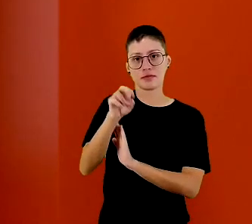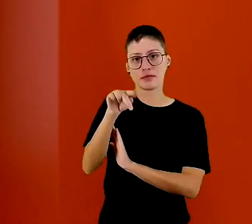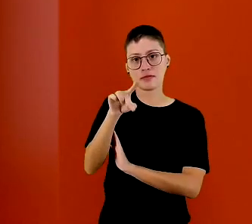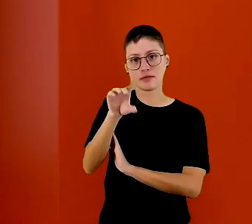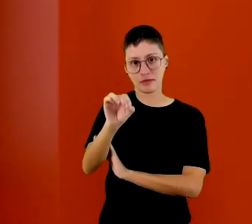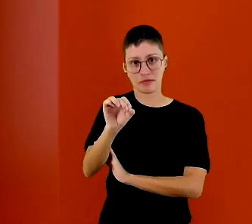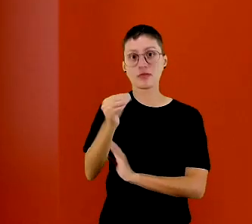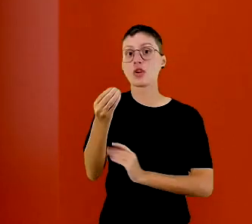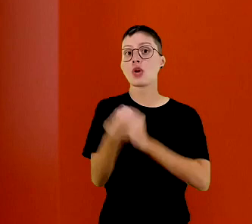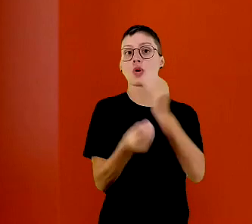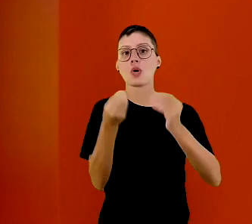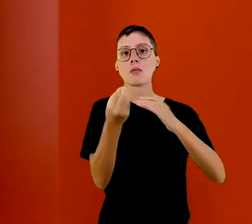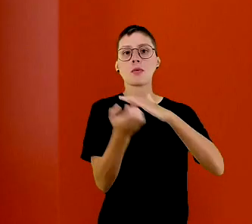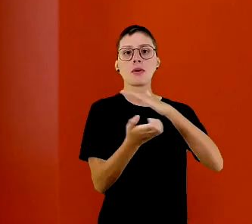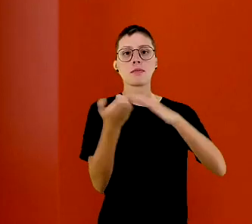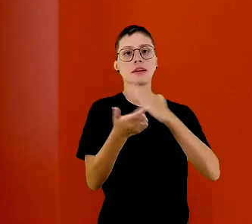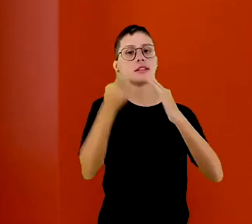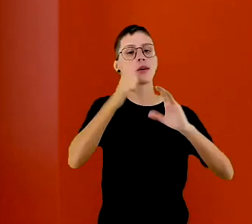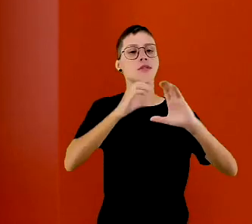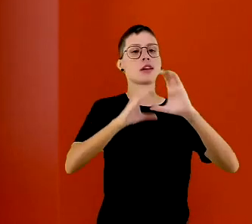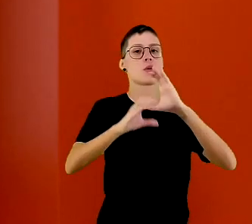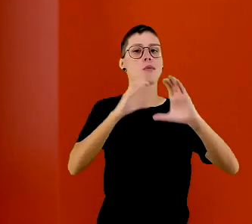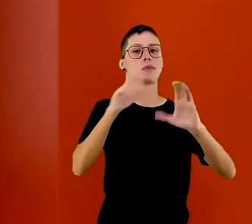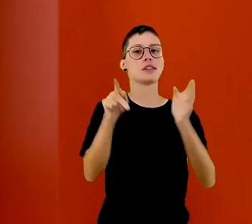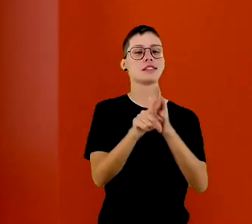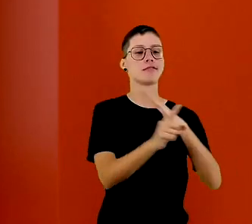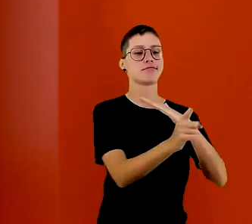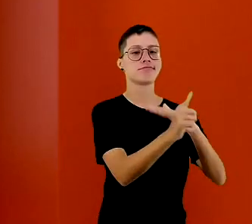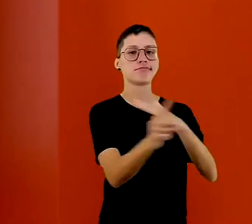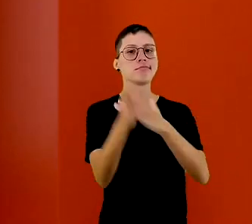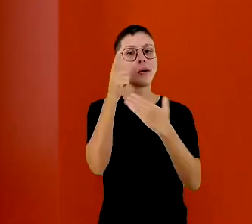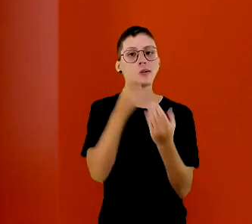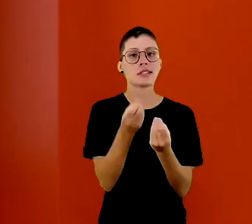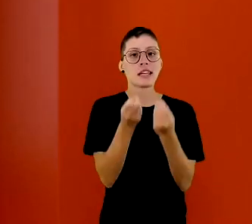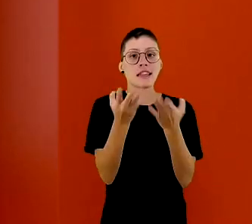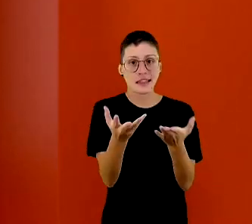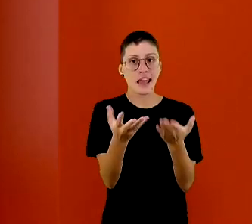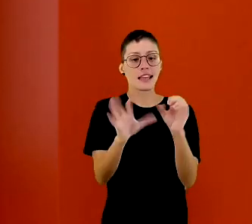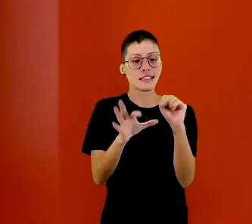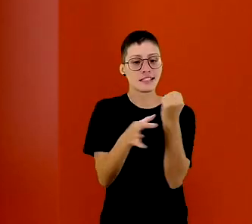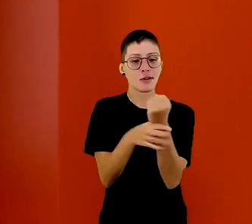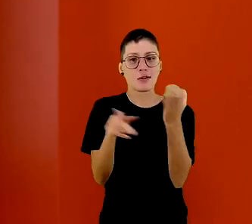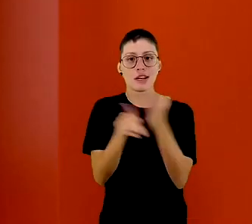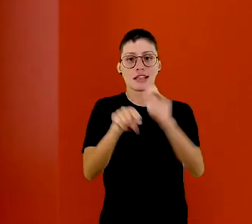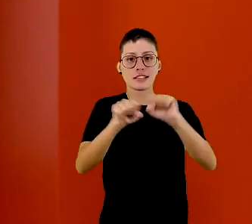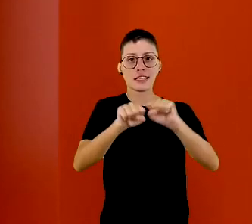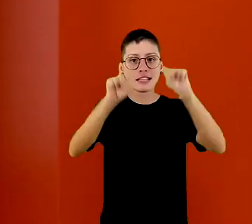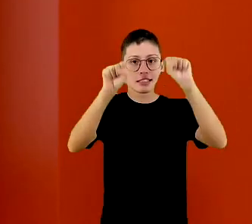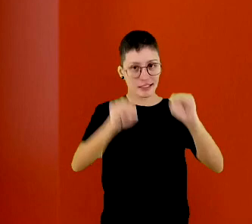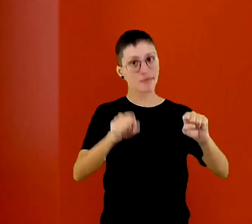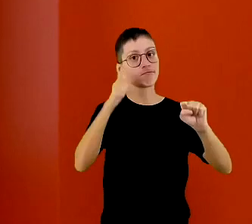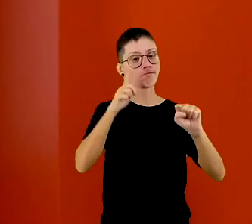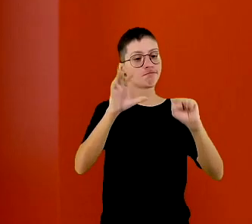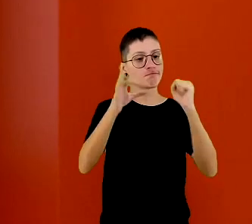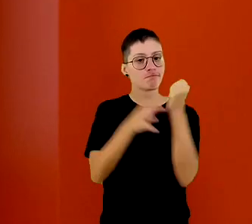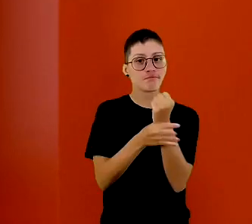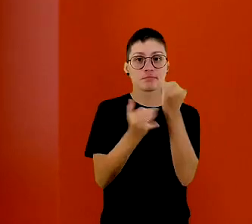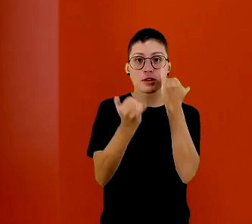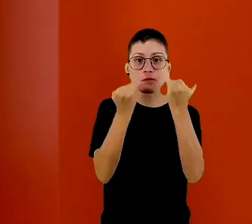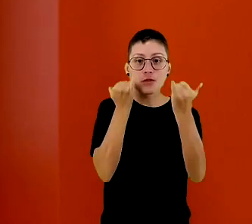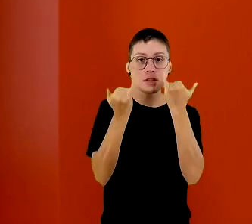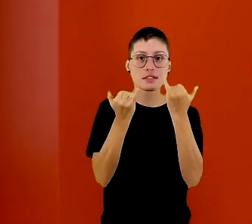aborda a comunicação com os clientes para transmitir a segurança do sistema e garantir que os dados não serão capturados